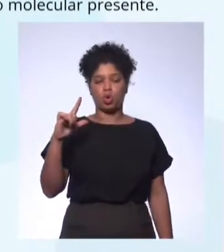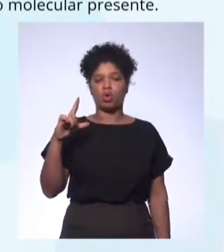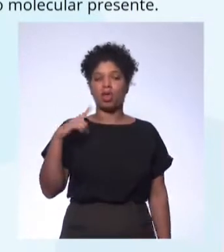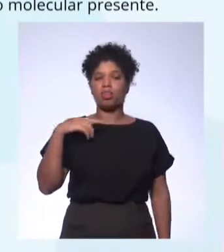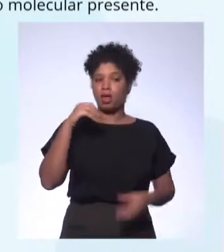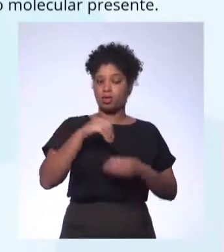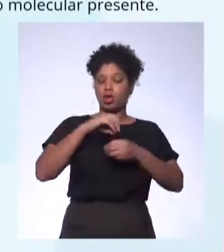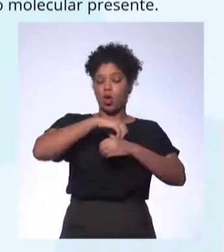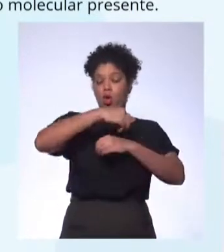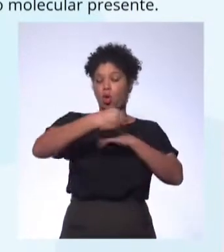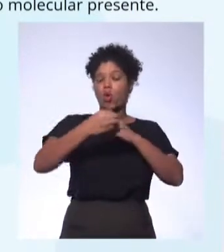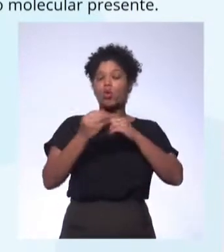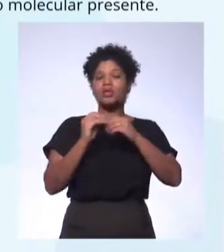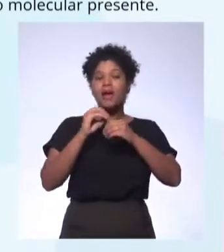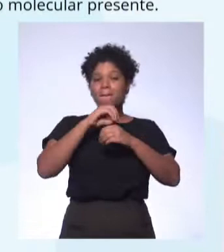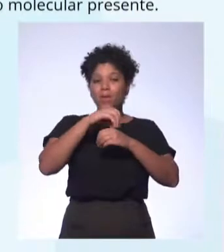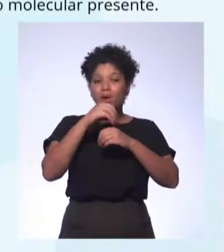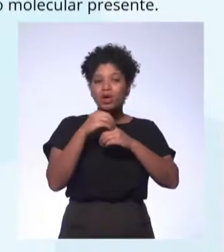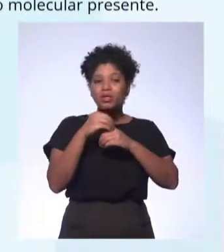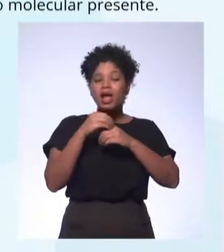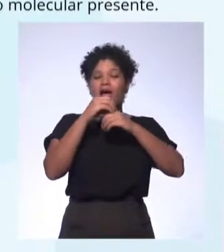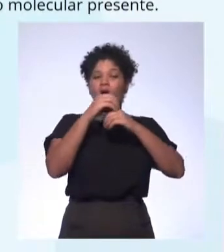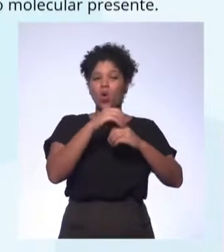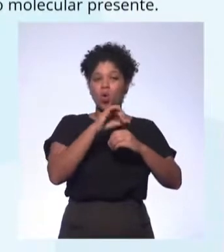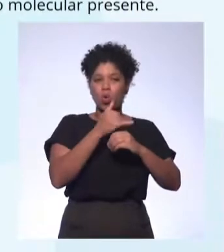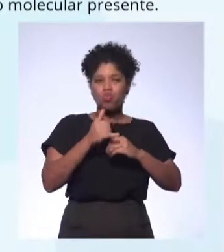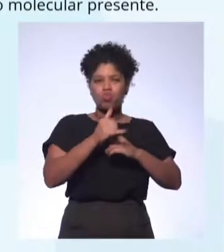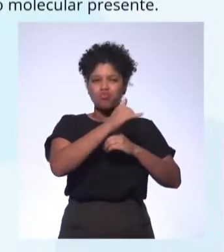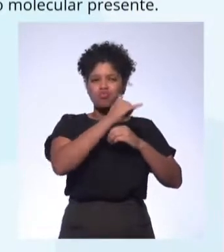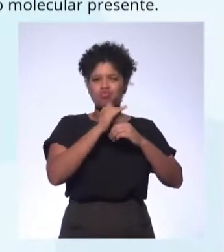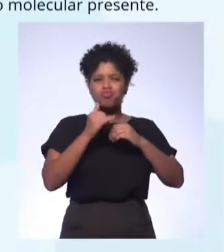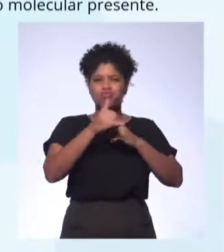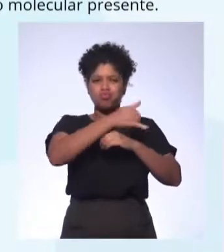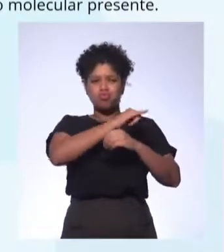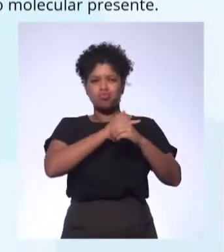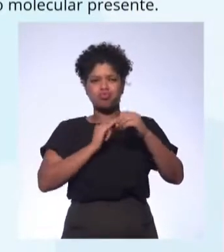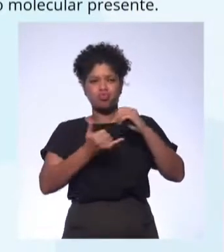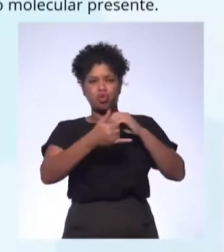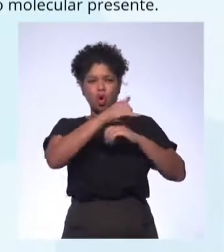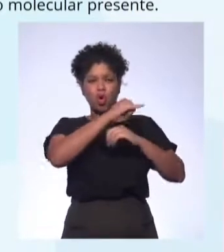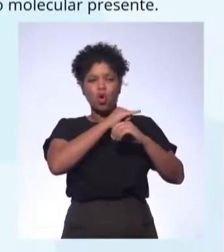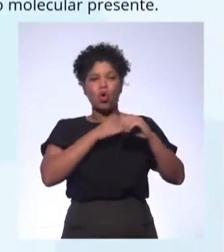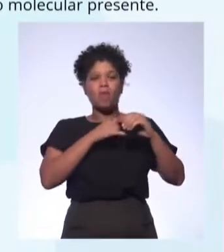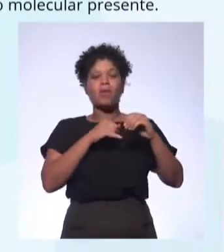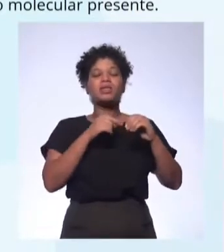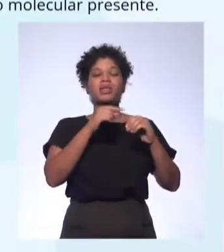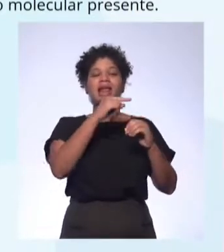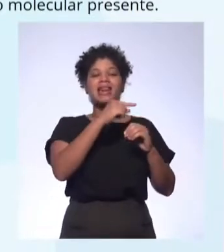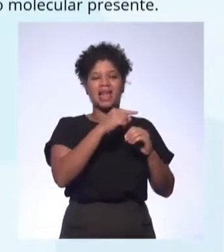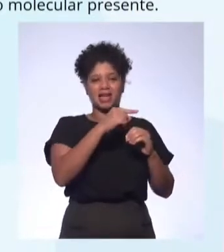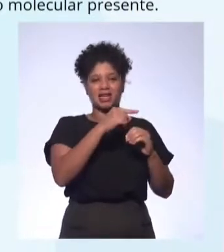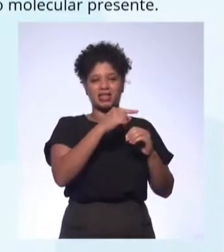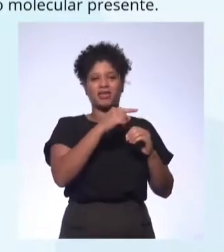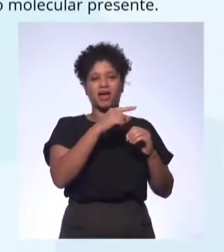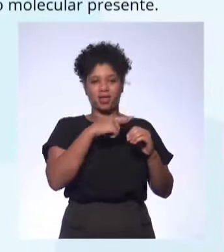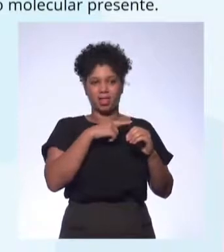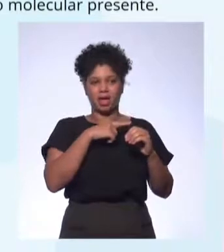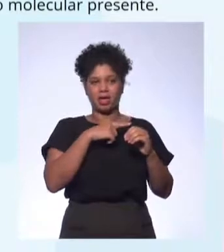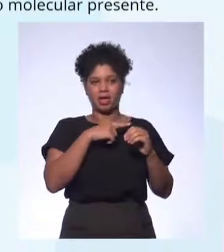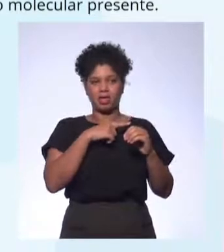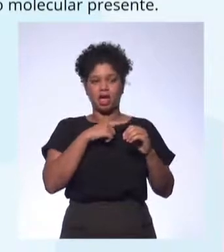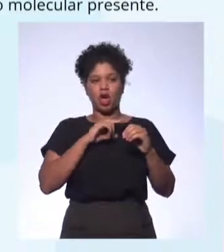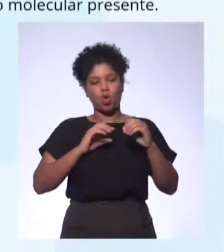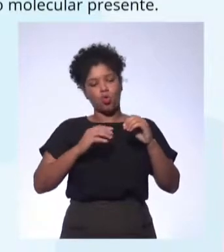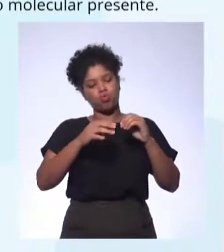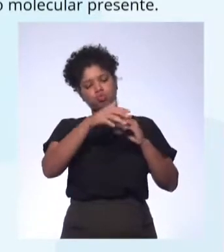ela é formada ou ela é carregada eletricamente negativa Ok e o que